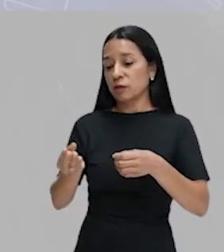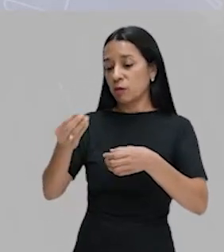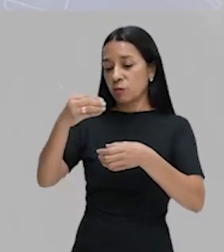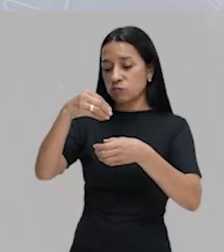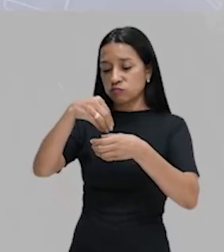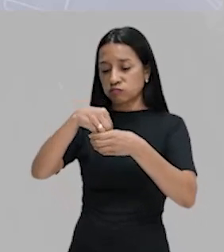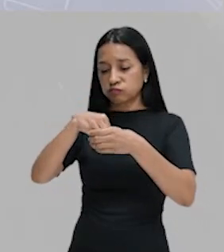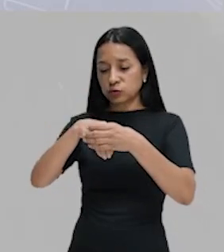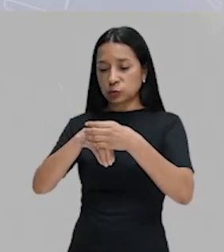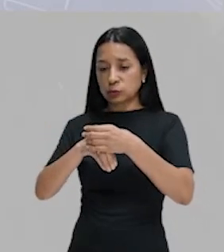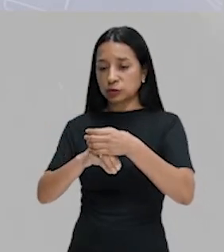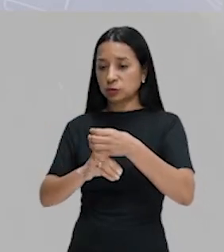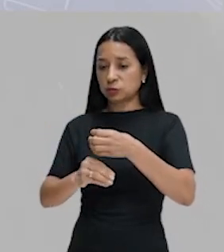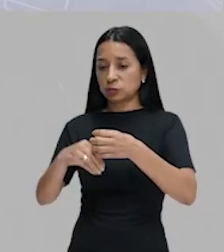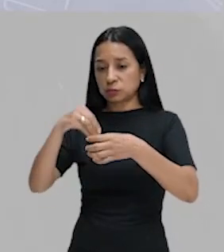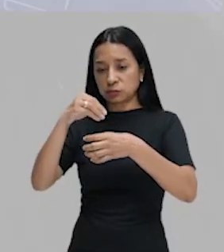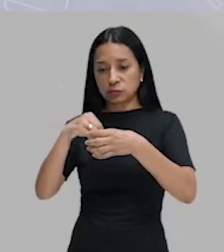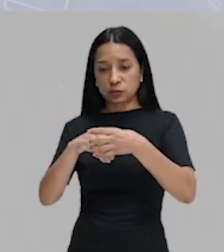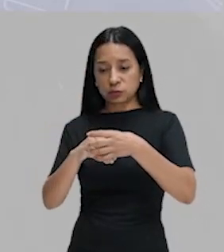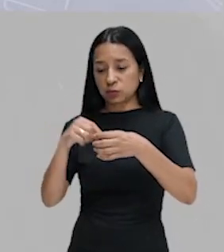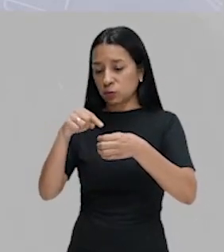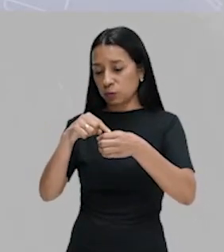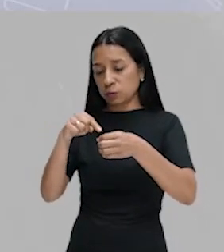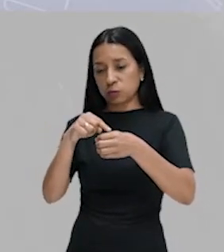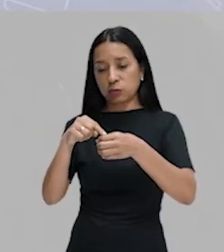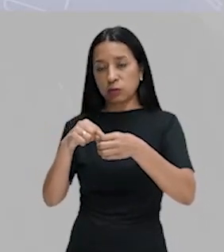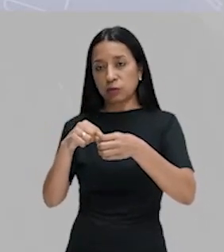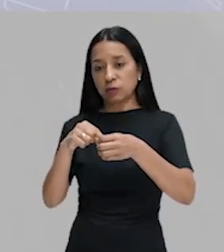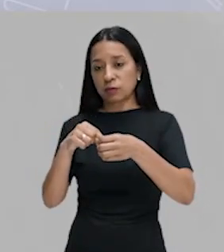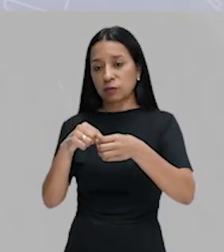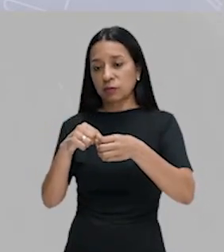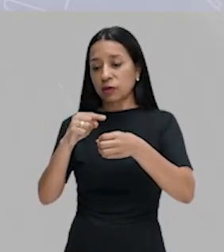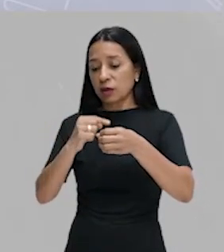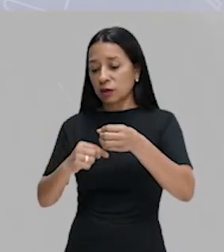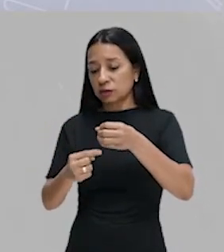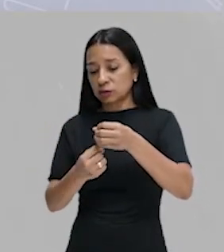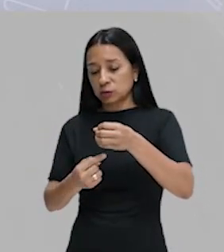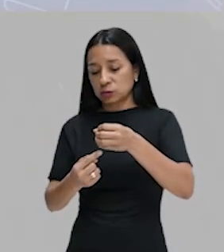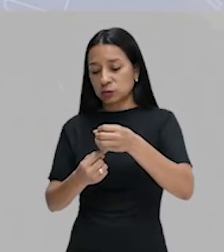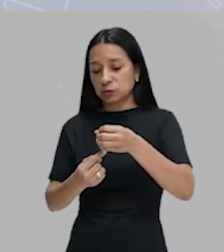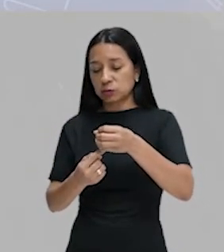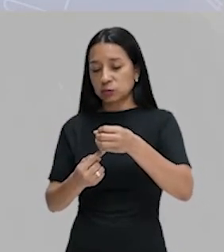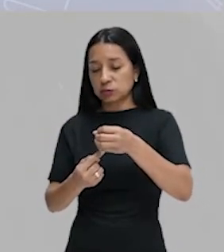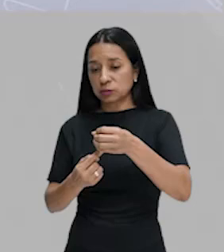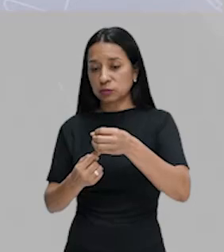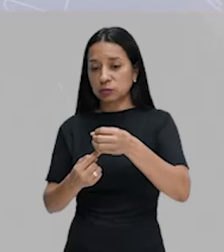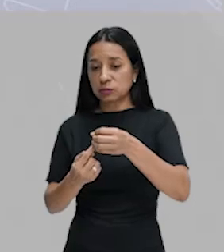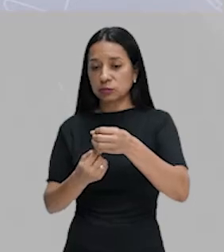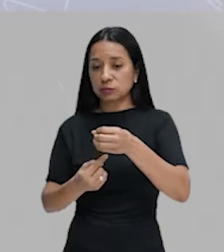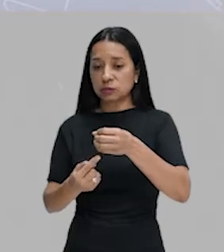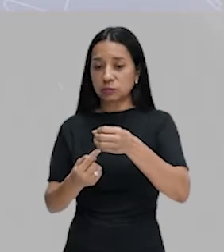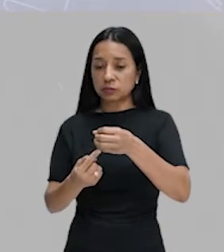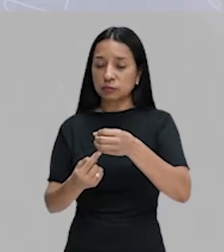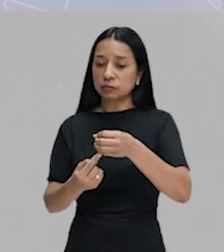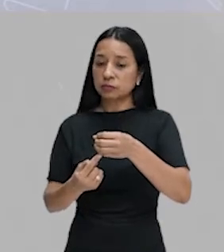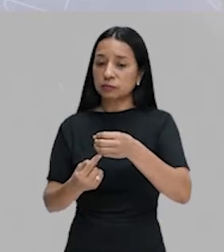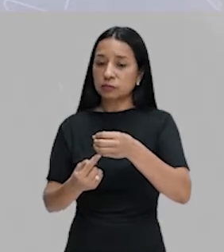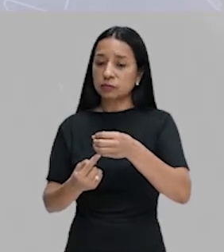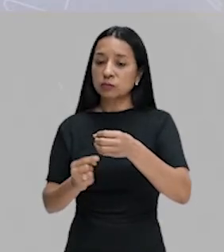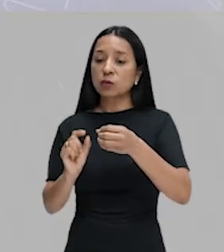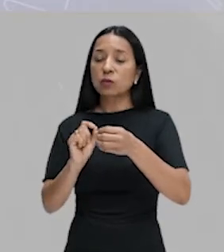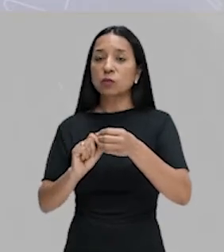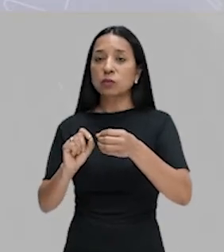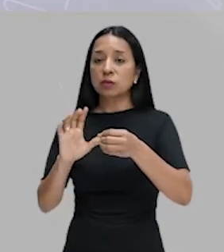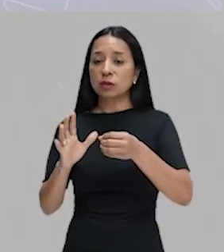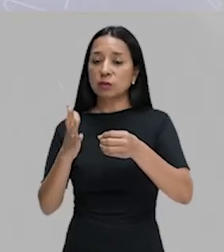ele vai ser engolido aqui pela boca desse animal. Ele vai ficar no interior desse celêntero, né, da cavidade digestória.